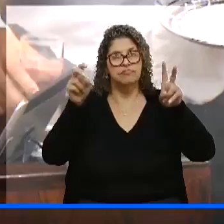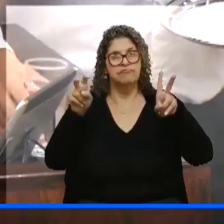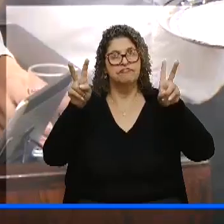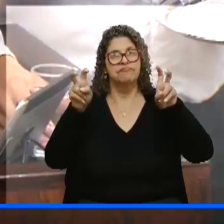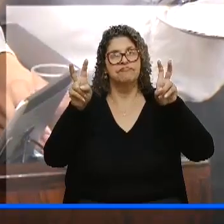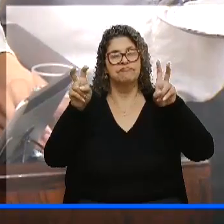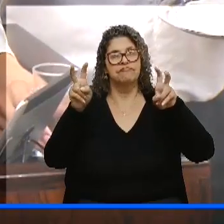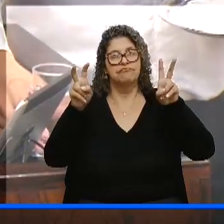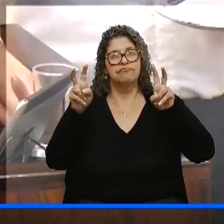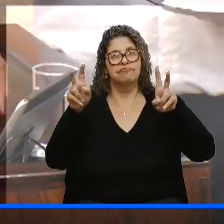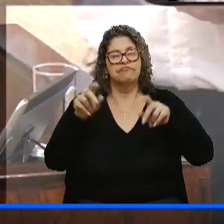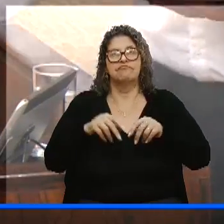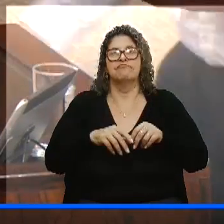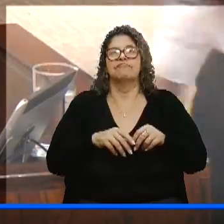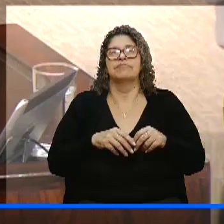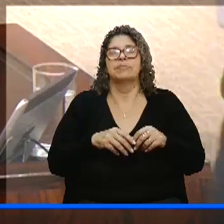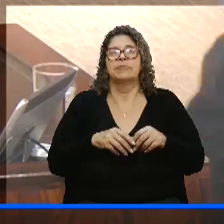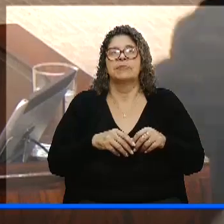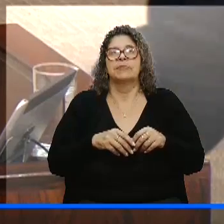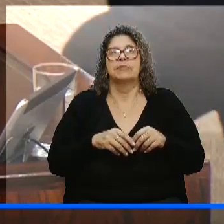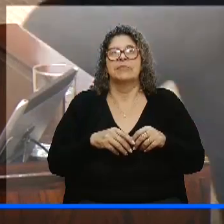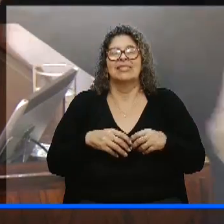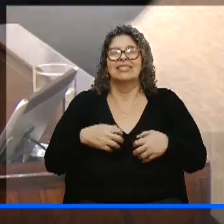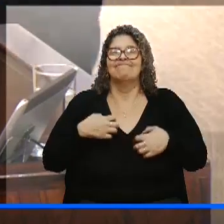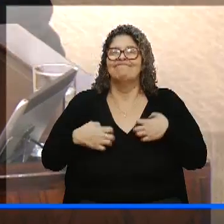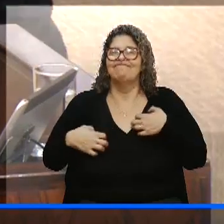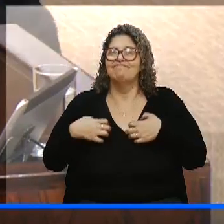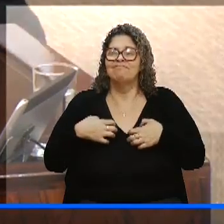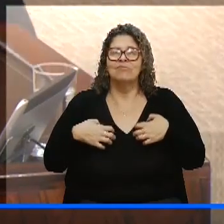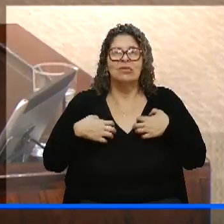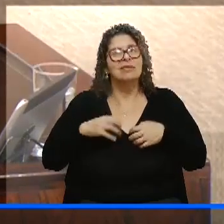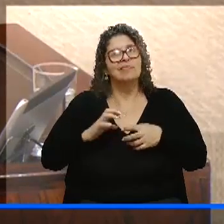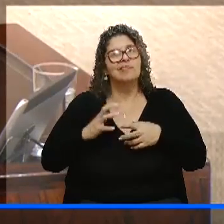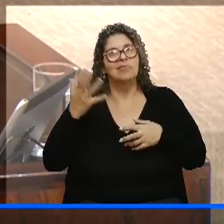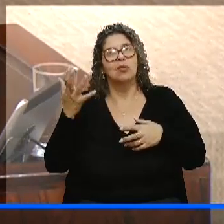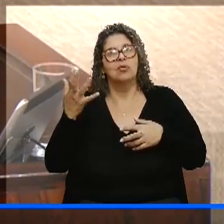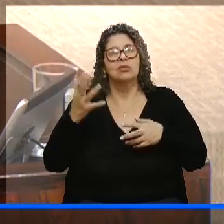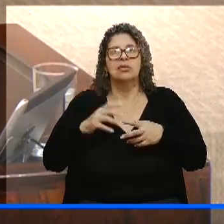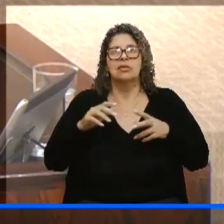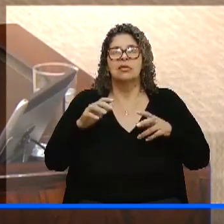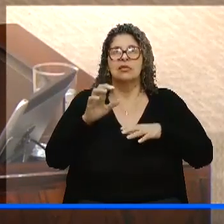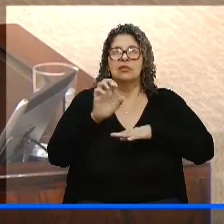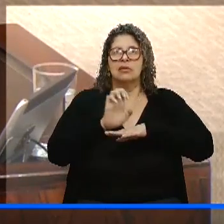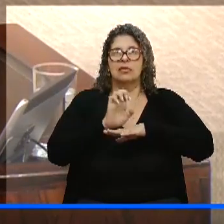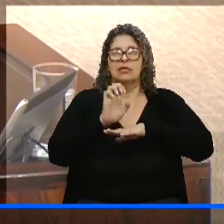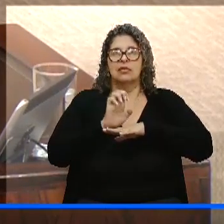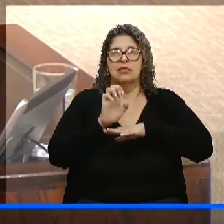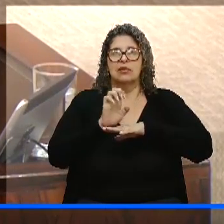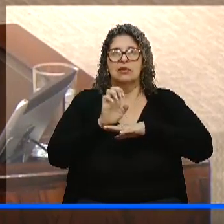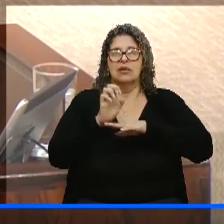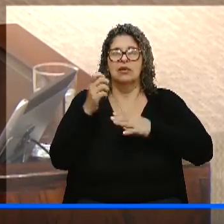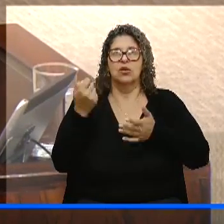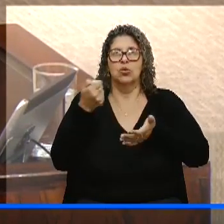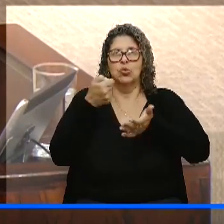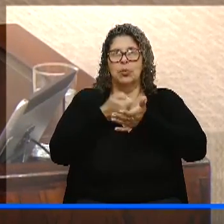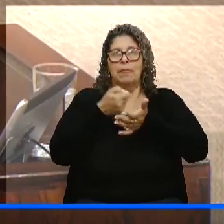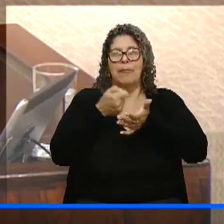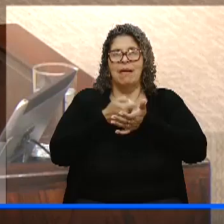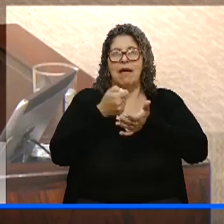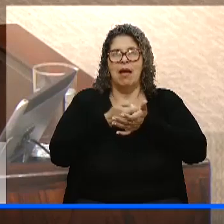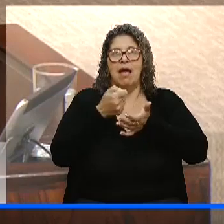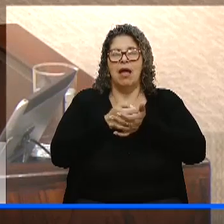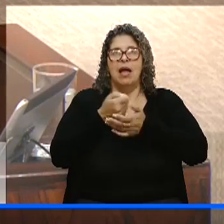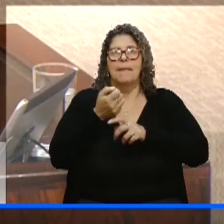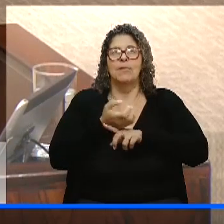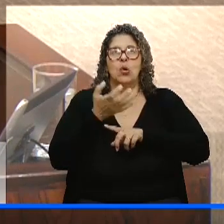uma vez de um tema que me traz bastante incômodo tá acontecendo hoje no estado que é o pagamento de honorários de sucumbência para a procuradoria geral do